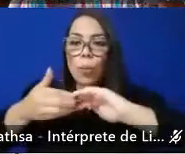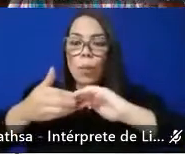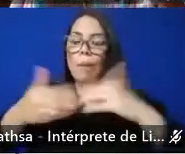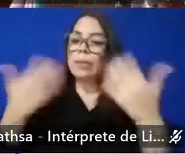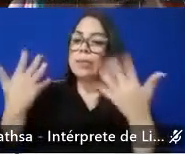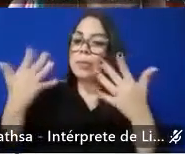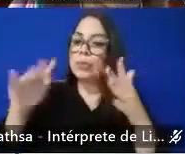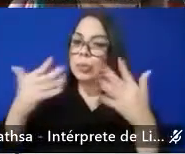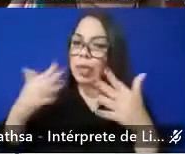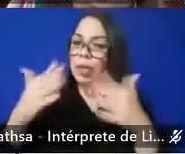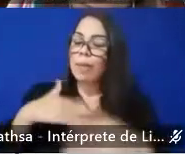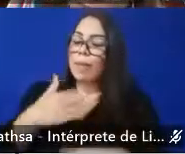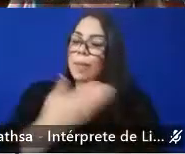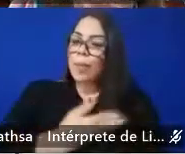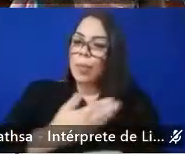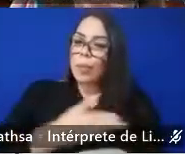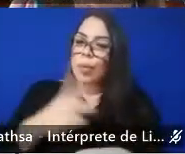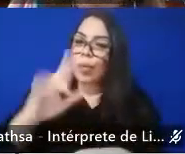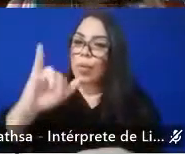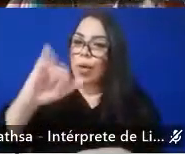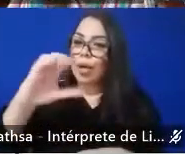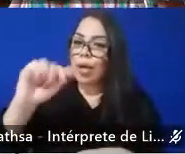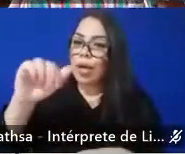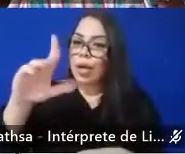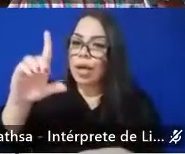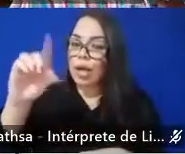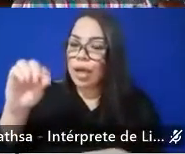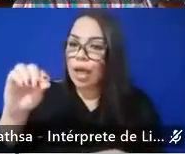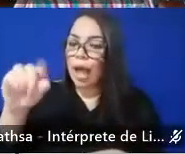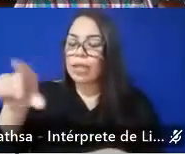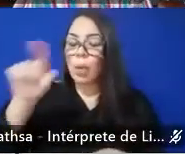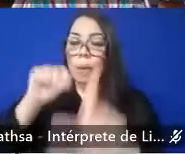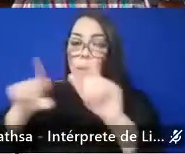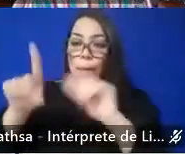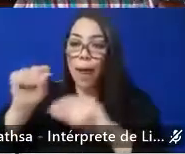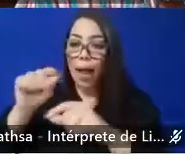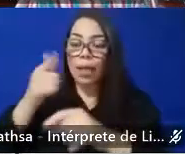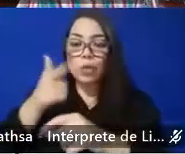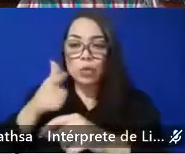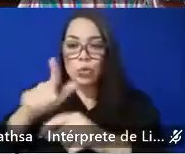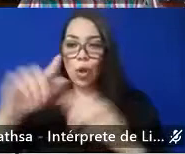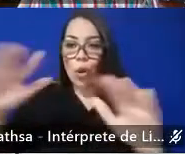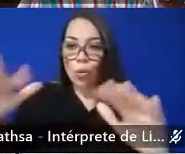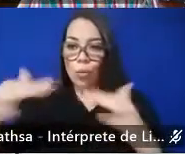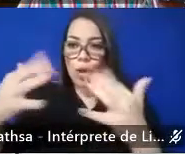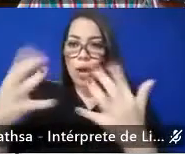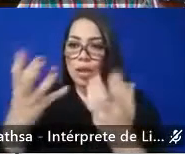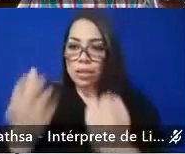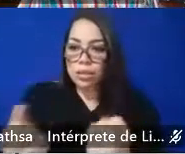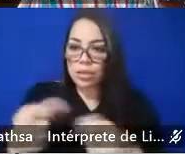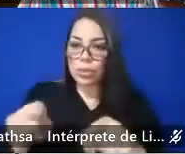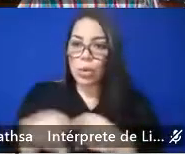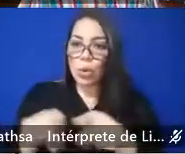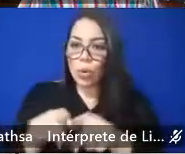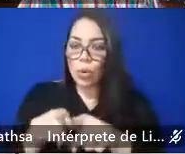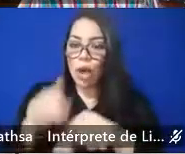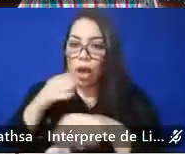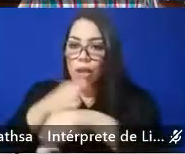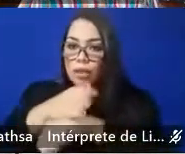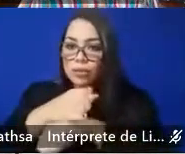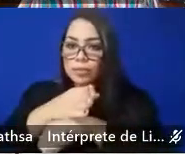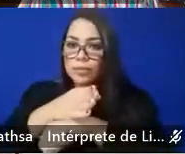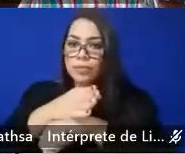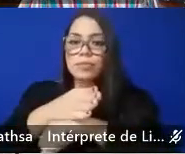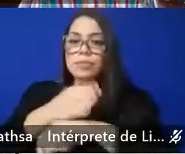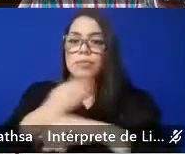meu amigo Ricardo artista eleição por essa posse com todos que